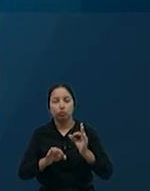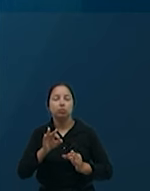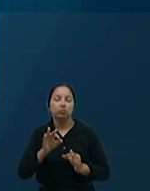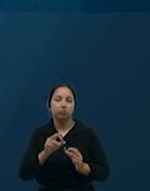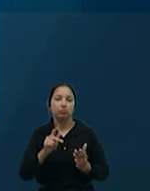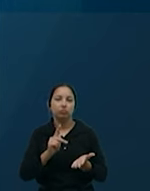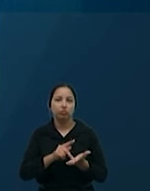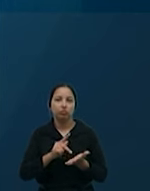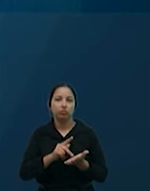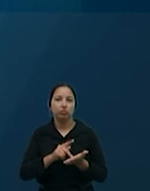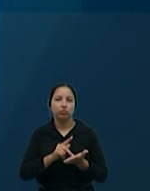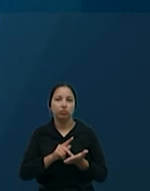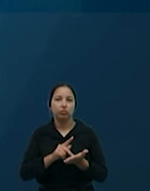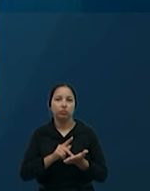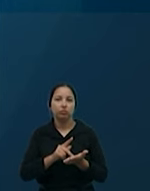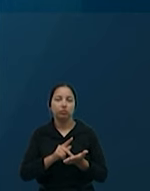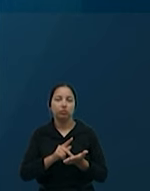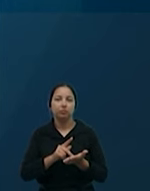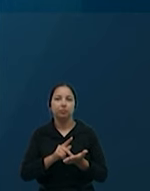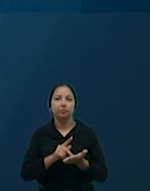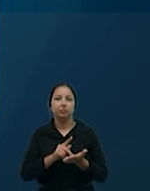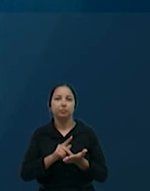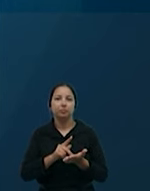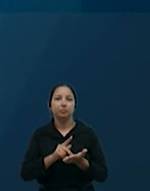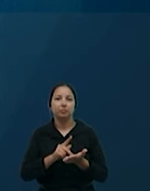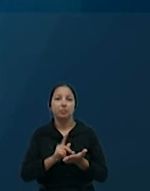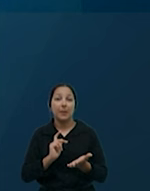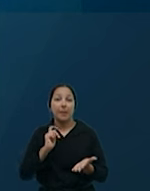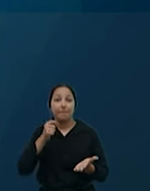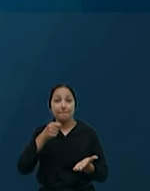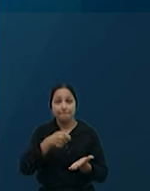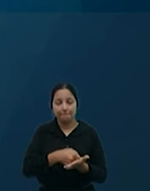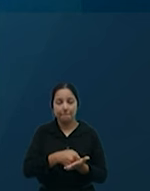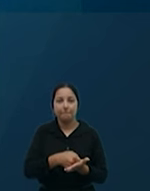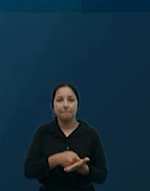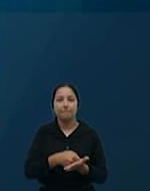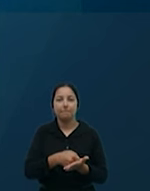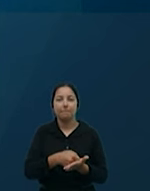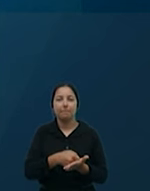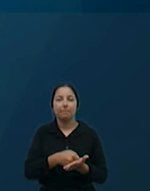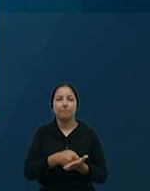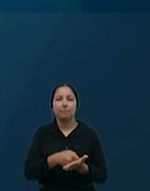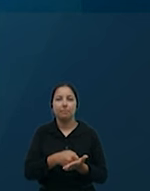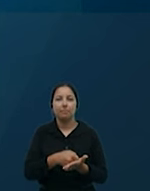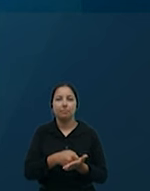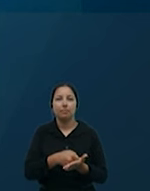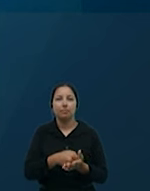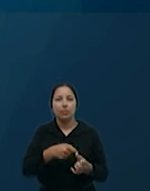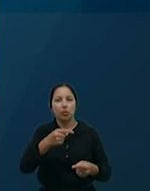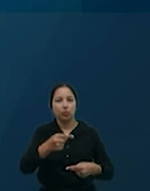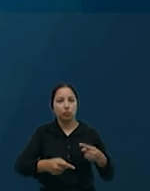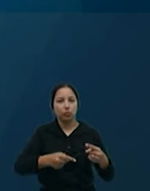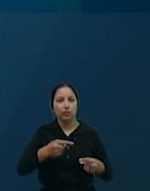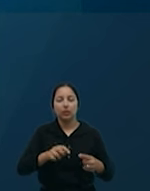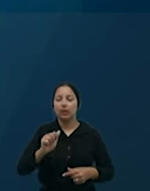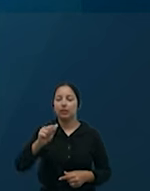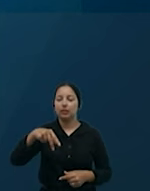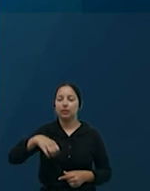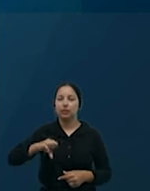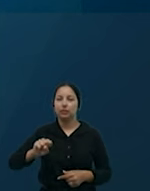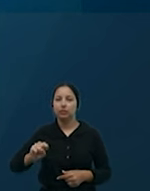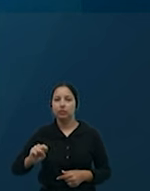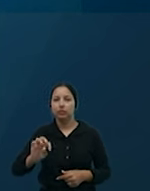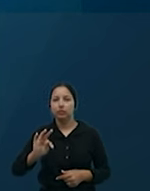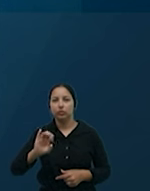indenização por danos morais a anistiado político, a seus dependentes, sucessores, comece a fluir da data